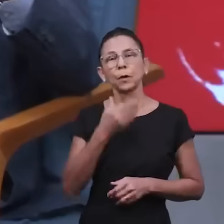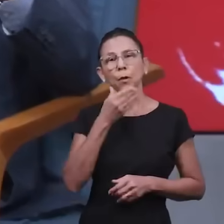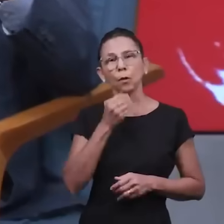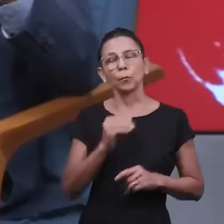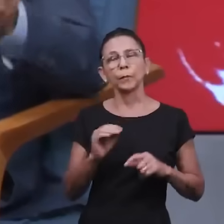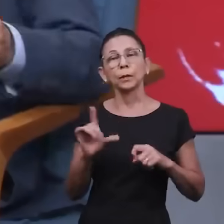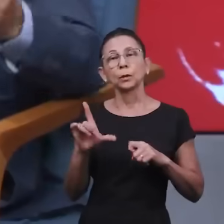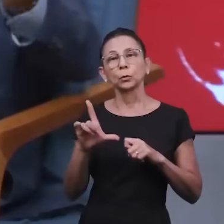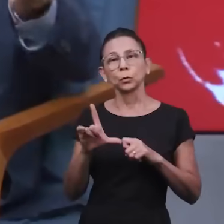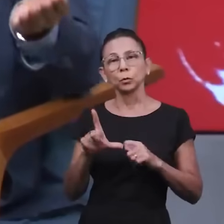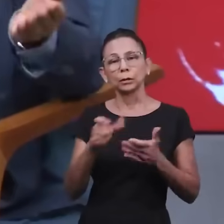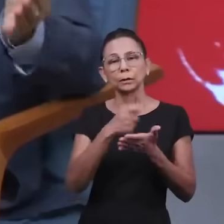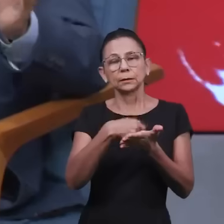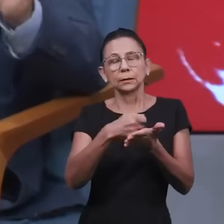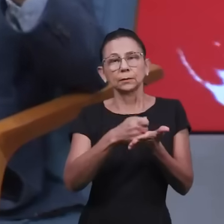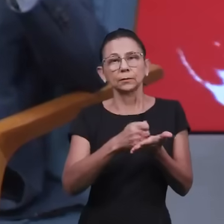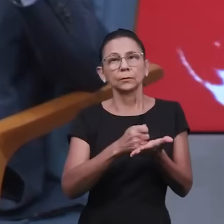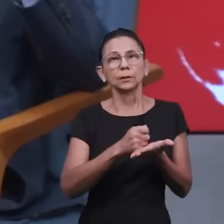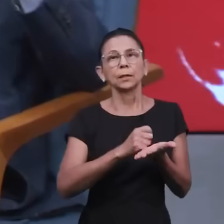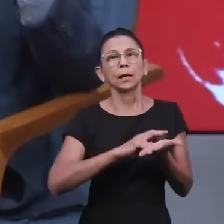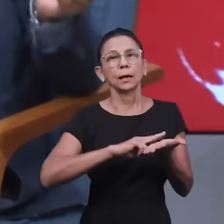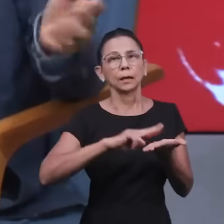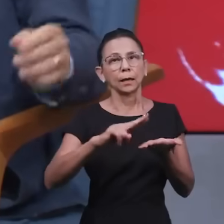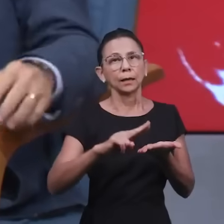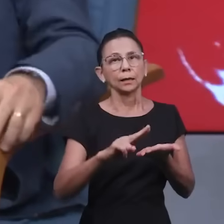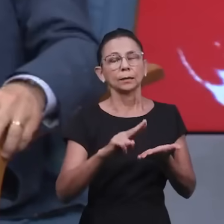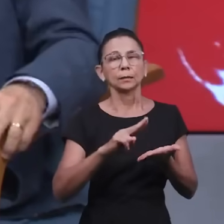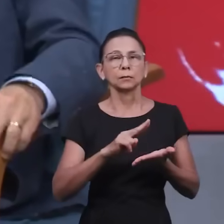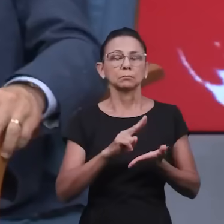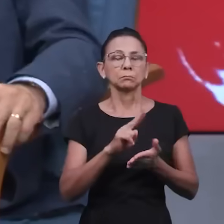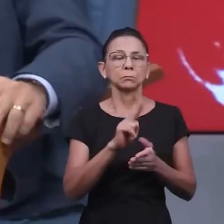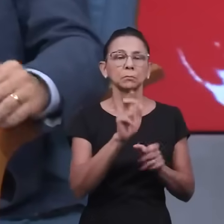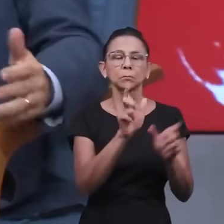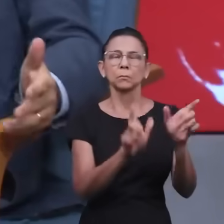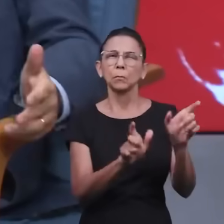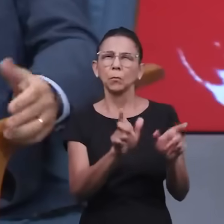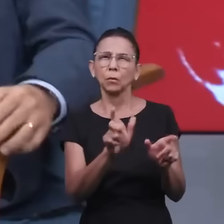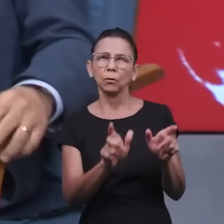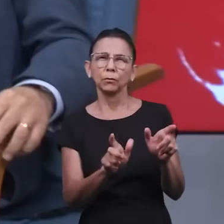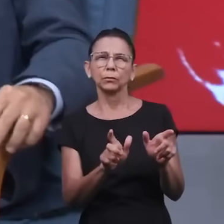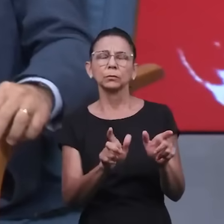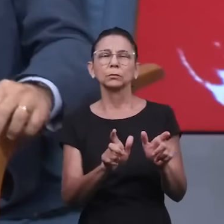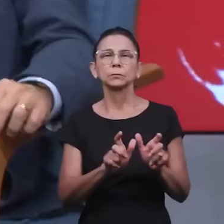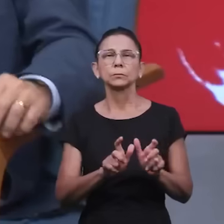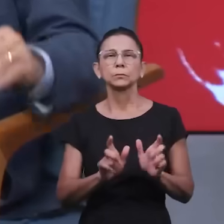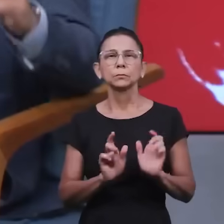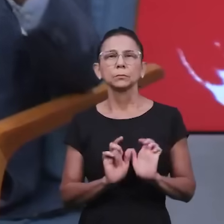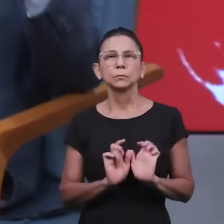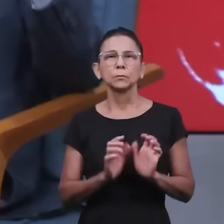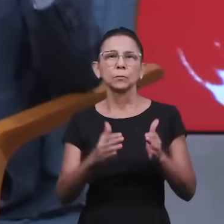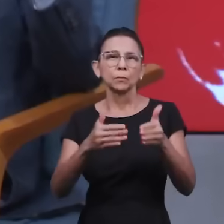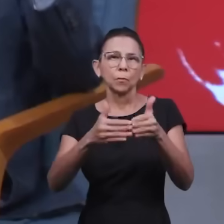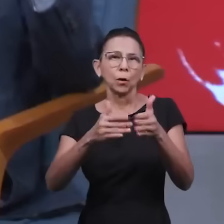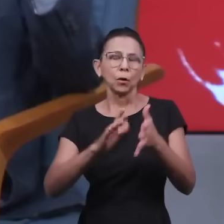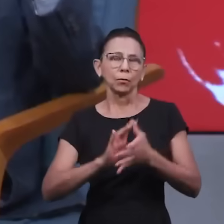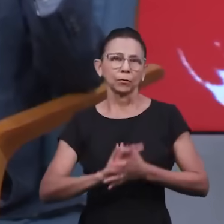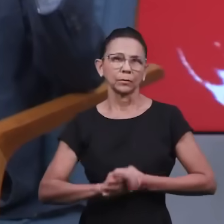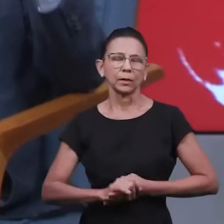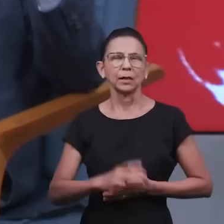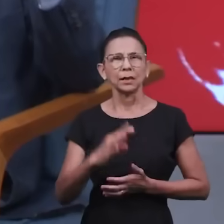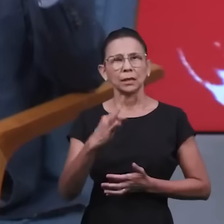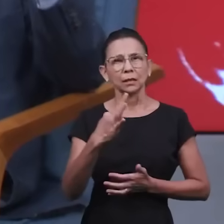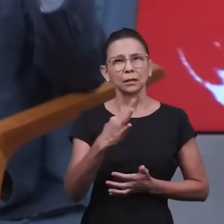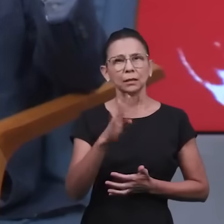Teófilo. Há muita gente aqui, entre aspas, porque isso são especulações. Mas esse